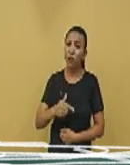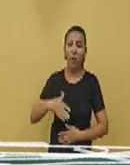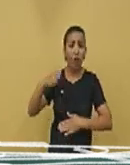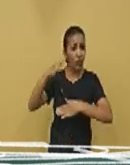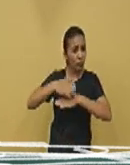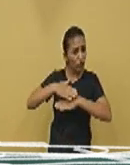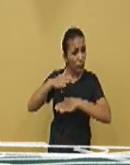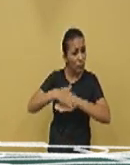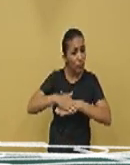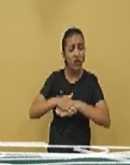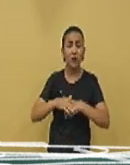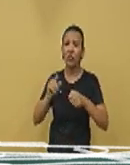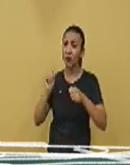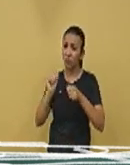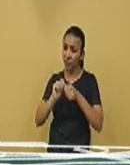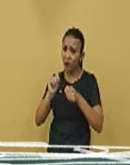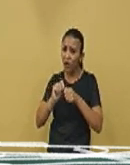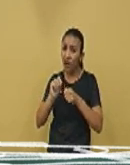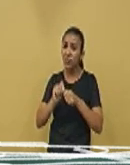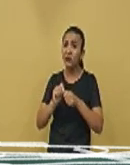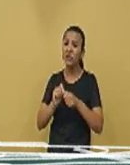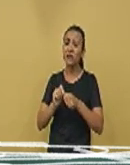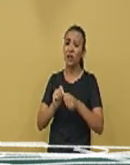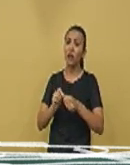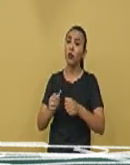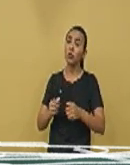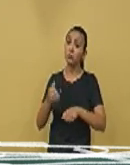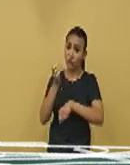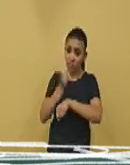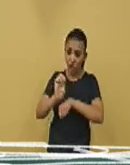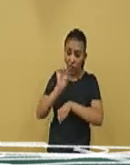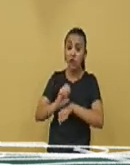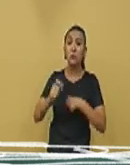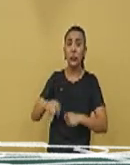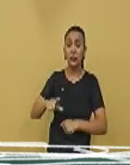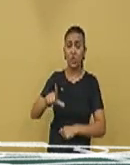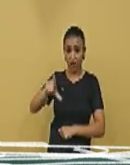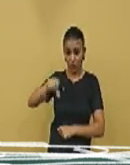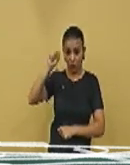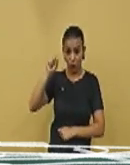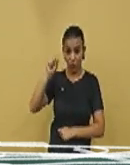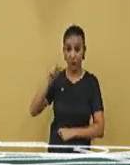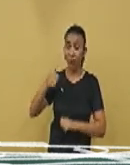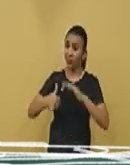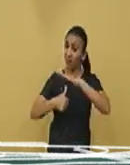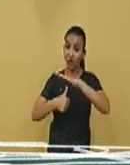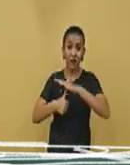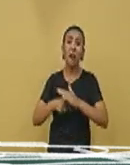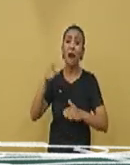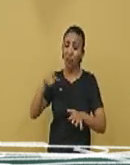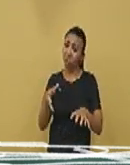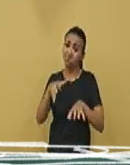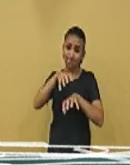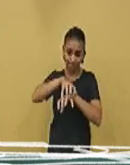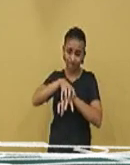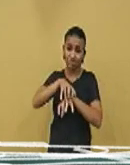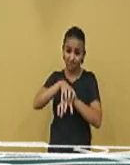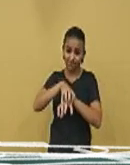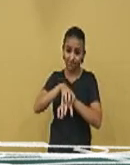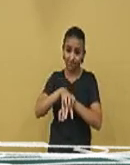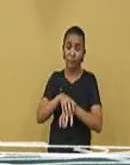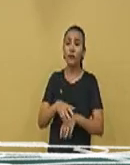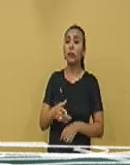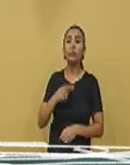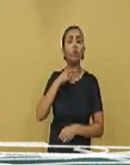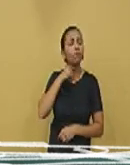fazer a distribuição de estagiários, e isso tem que ser decidido na reitoria, isso é centralização. Quando a pró-reitoria de gestão de pessoas não